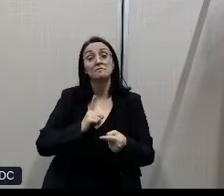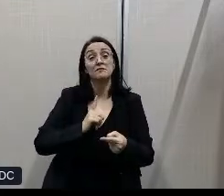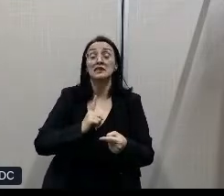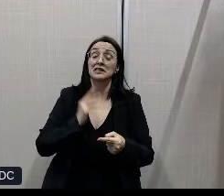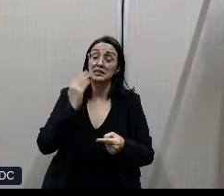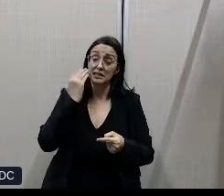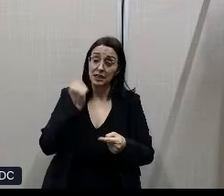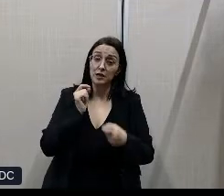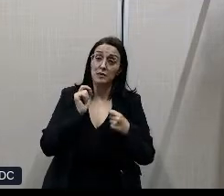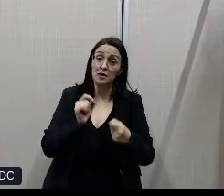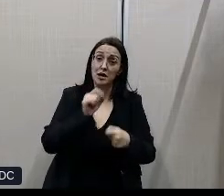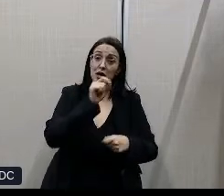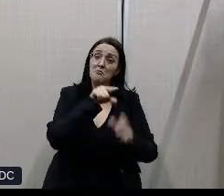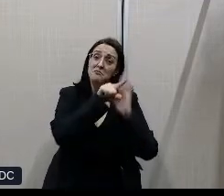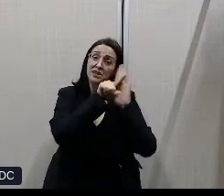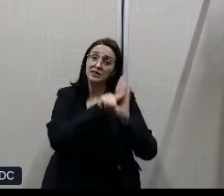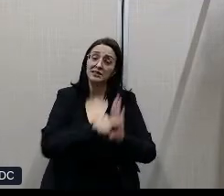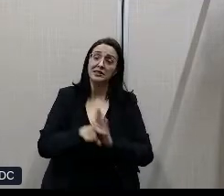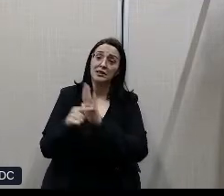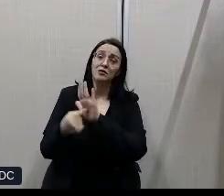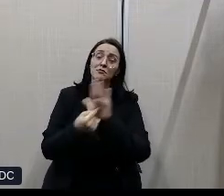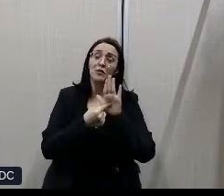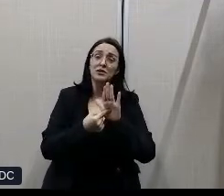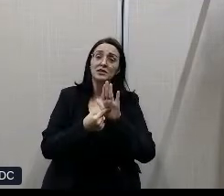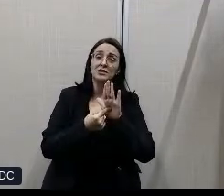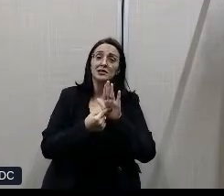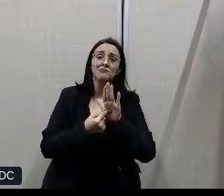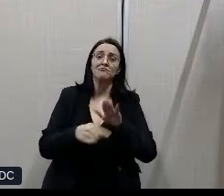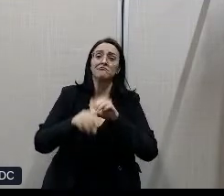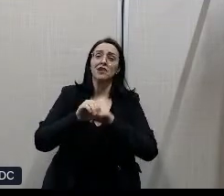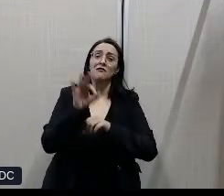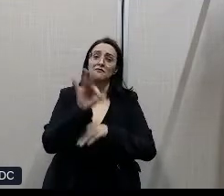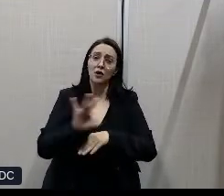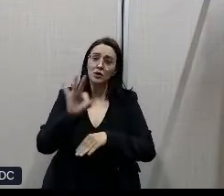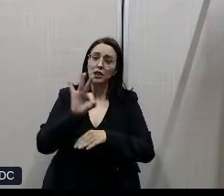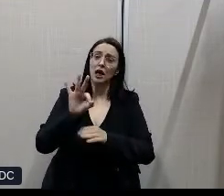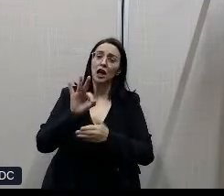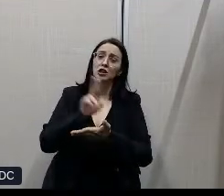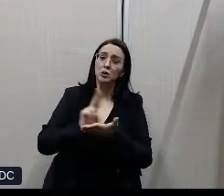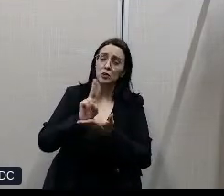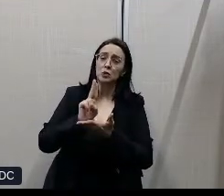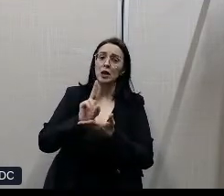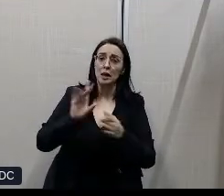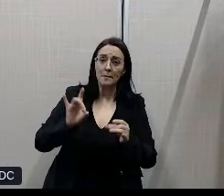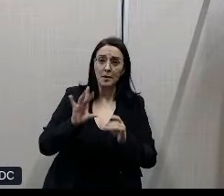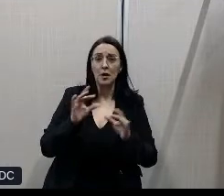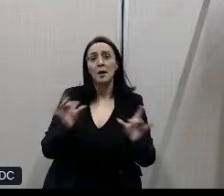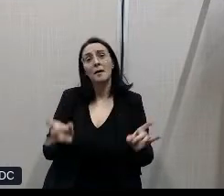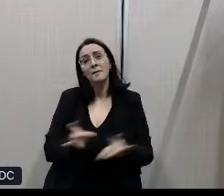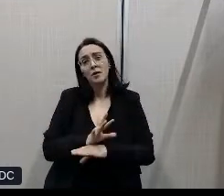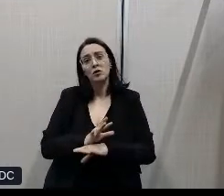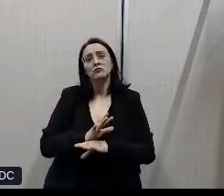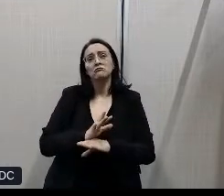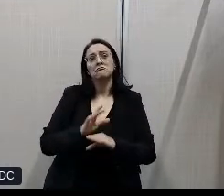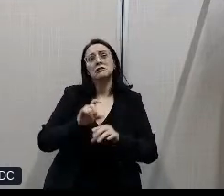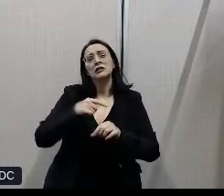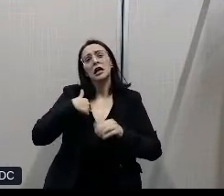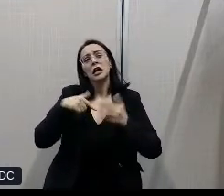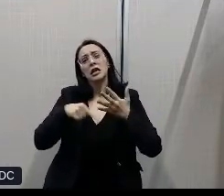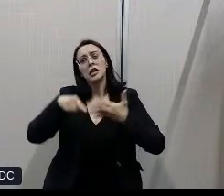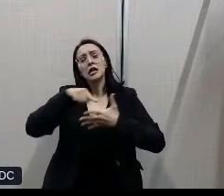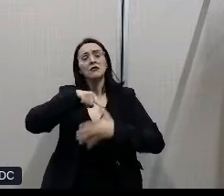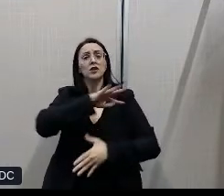que as pesquisas mostram que depois do ensino superior, que é onde, teoricamente, as pessoas têm o mesmo nível técnico